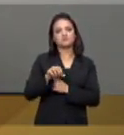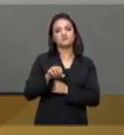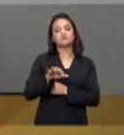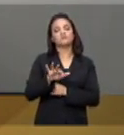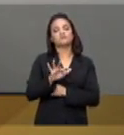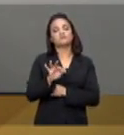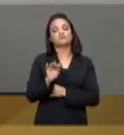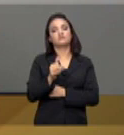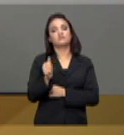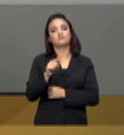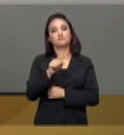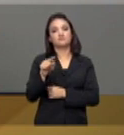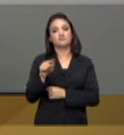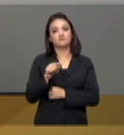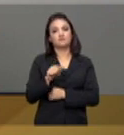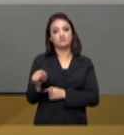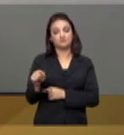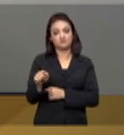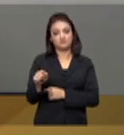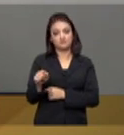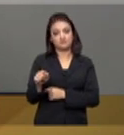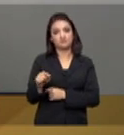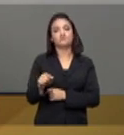Neste ponto específico,